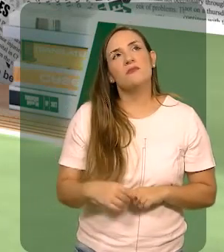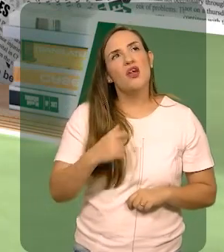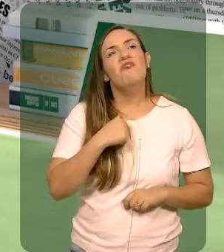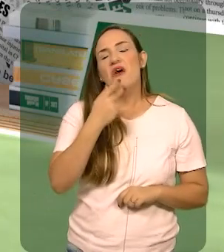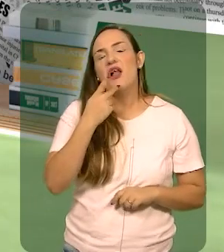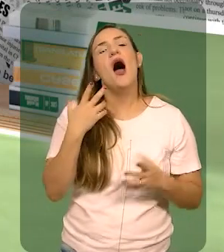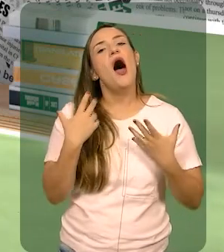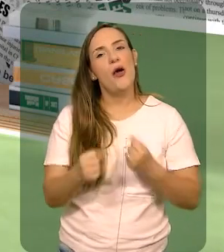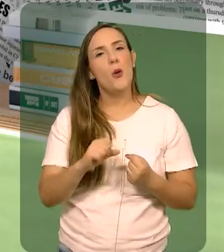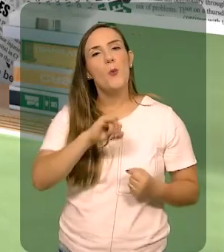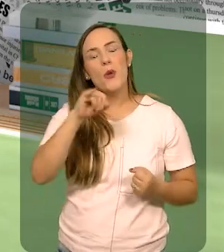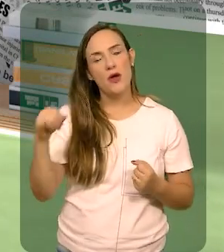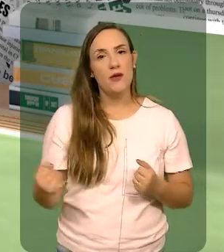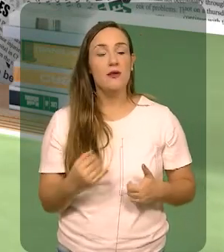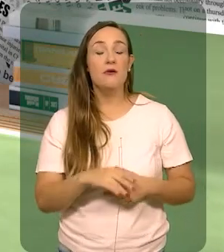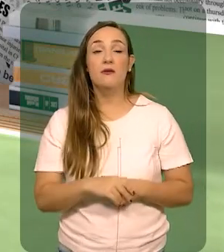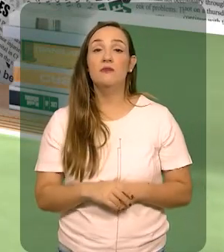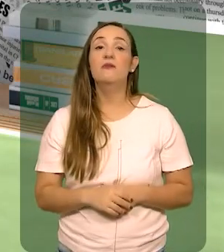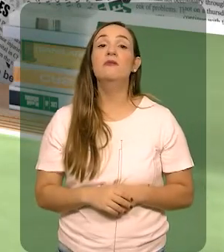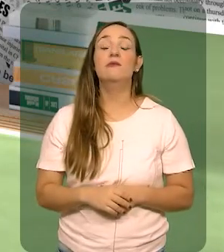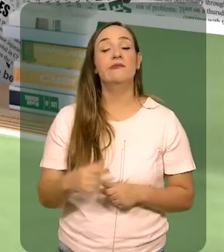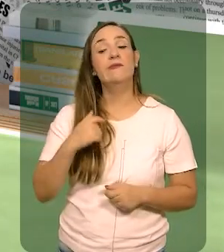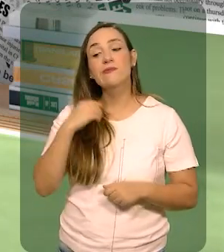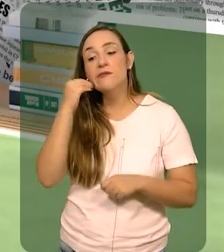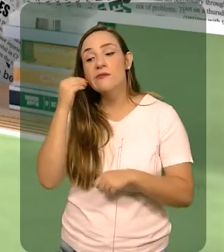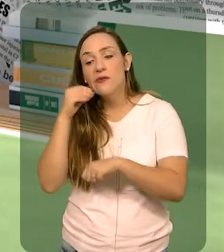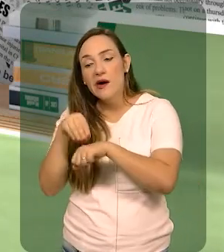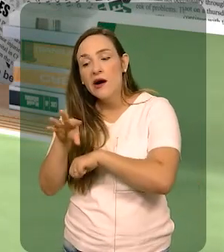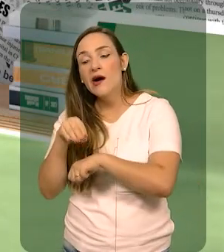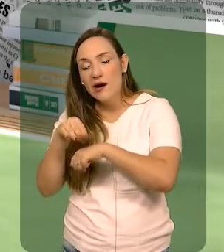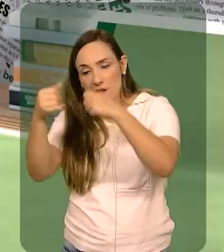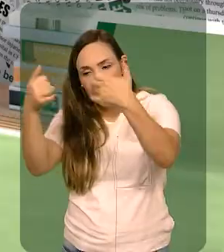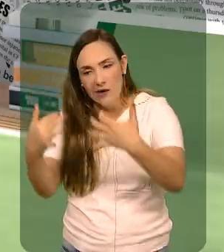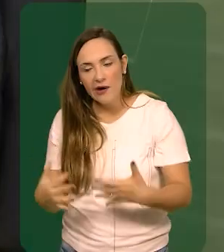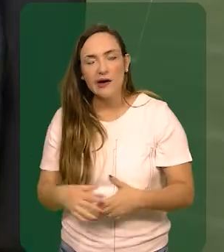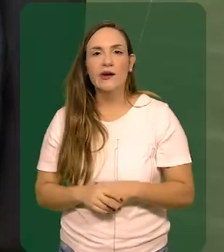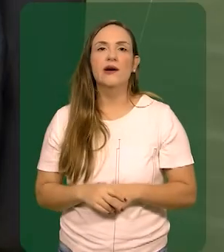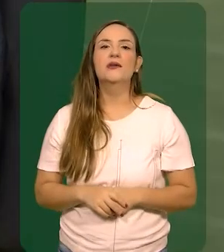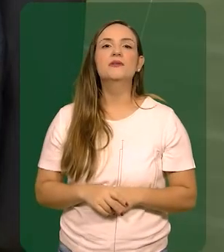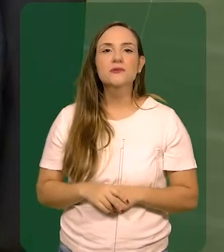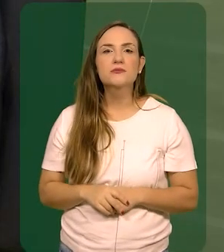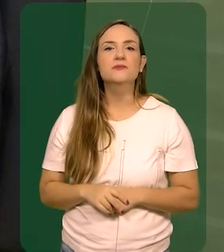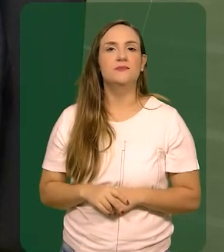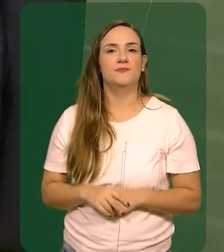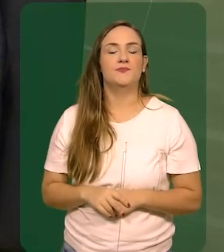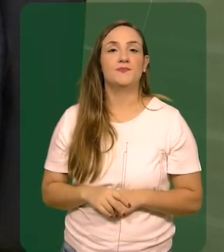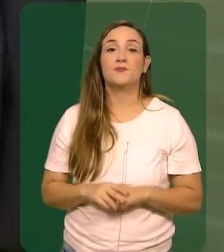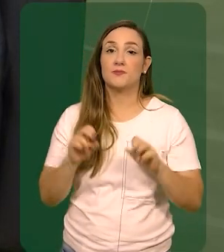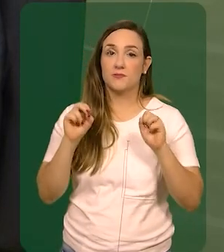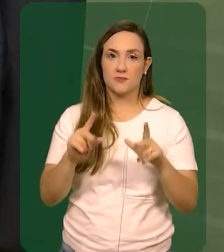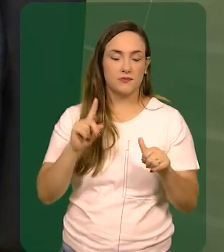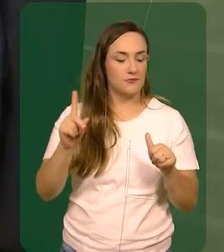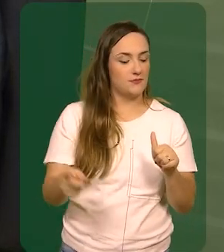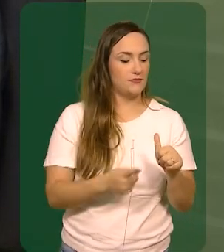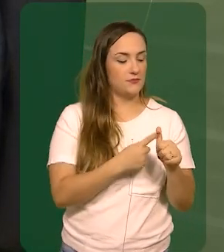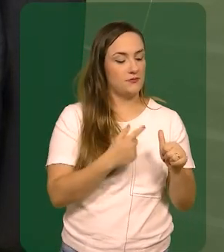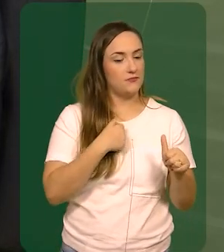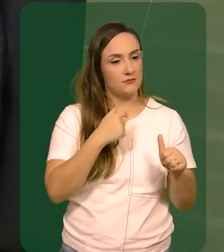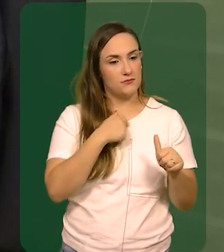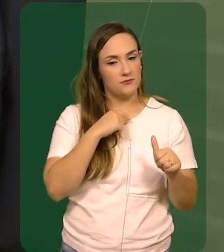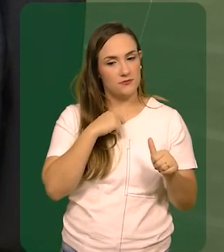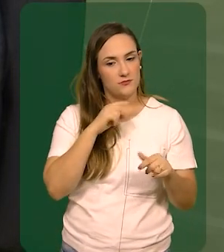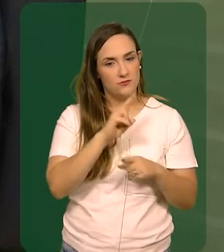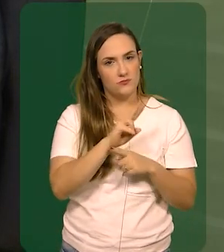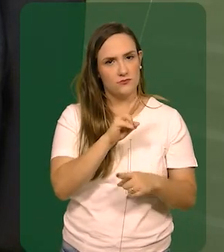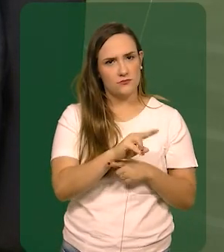Né? Então eu falei, é uma oportunidade de eu tentar passar essa informação. Né? Sim. Aí, no